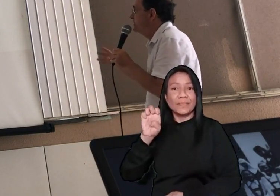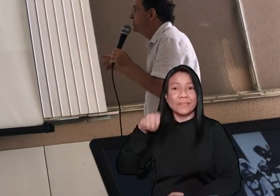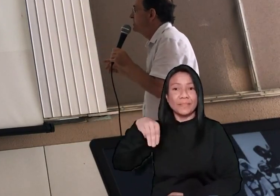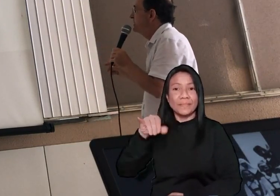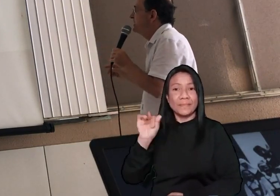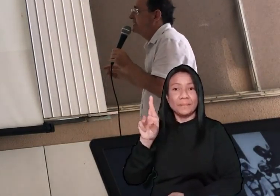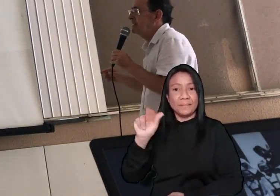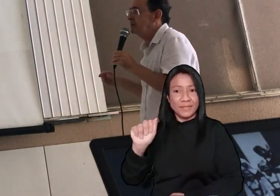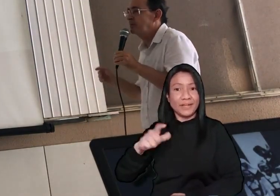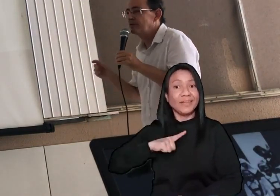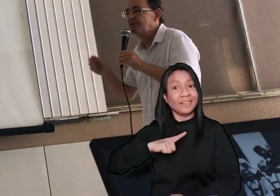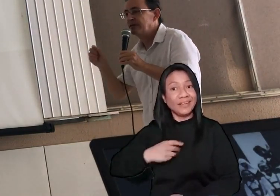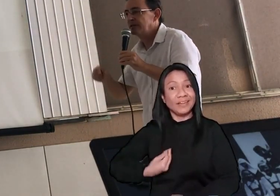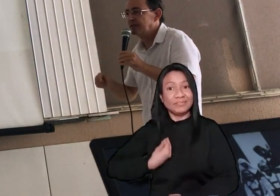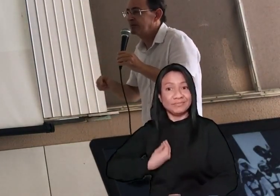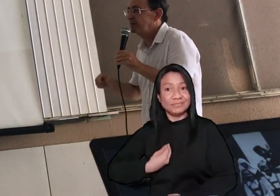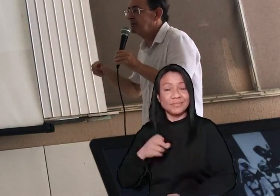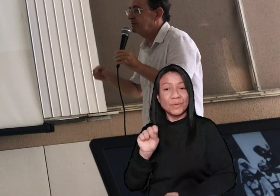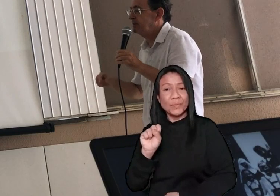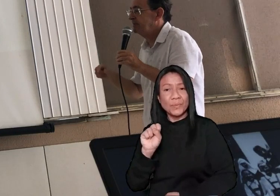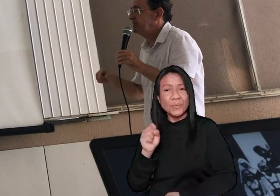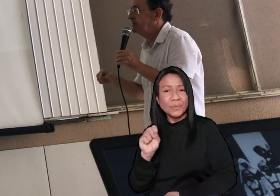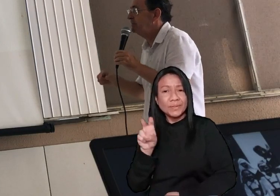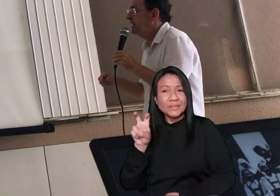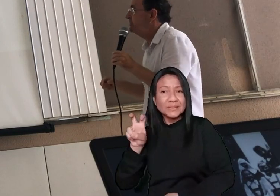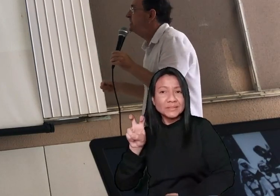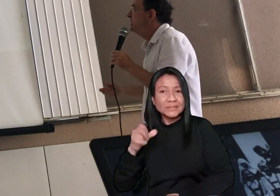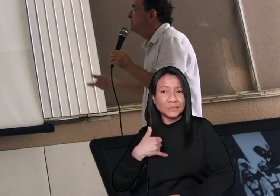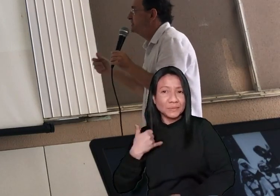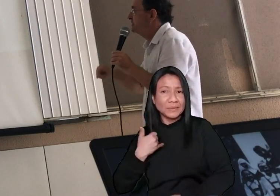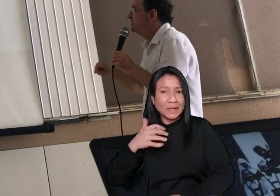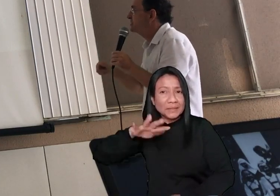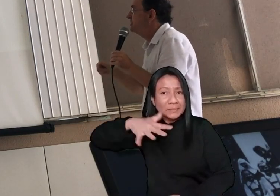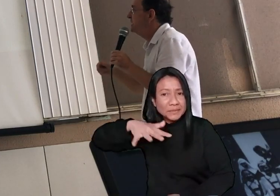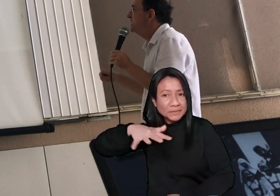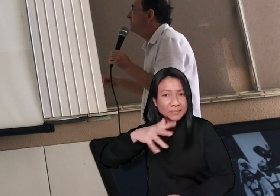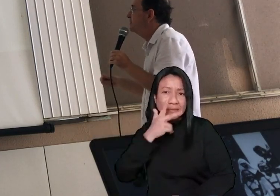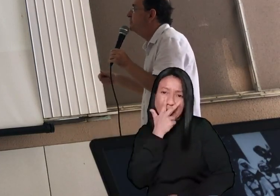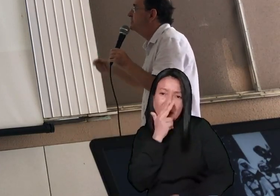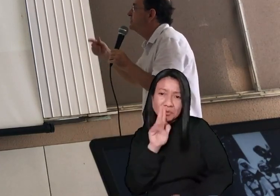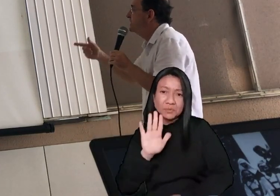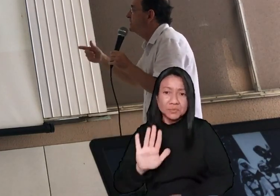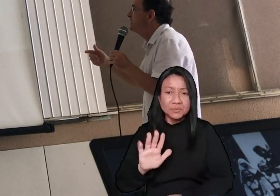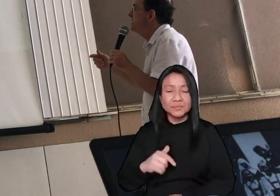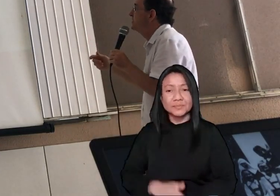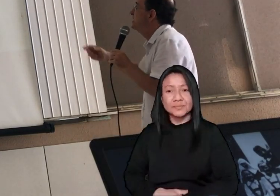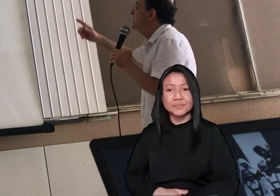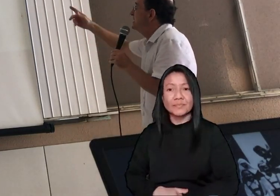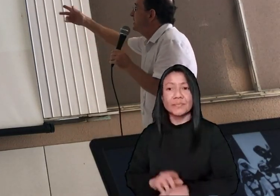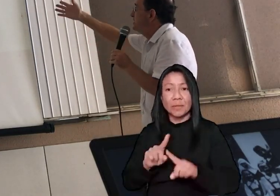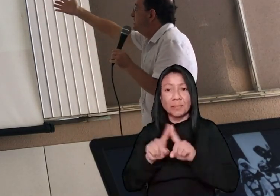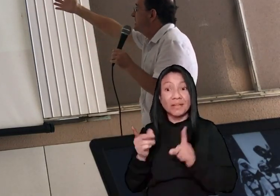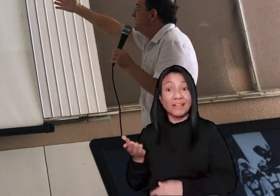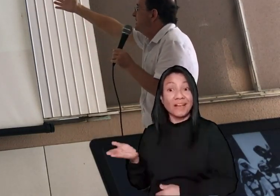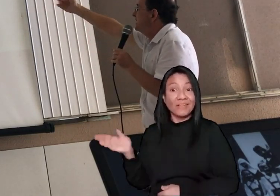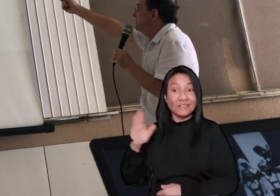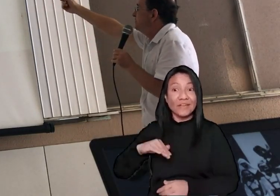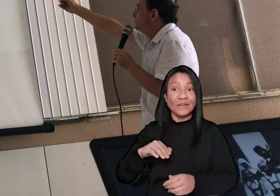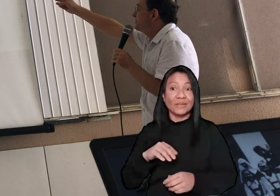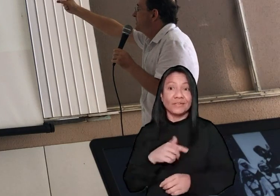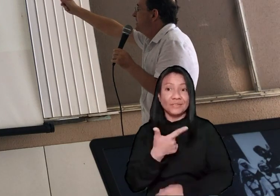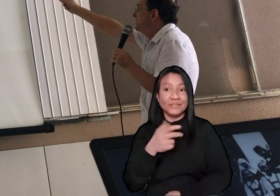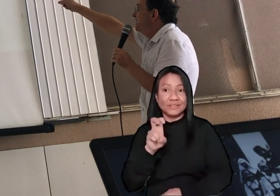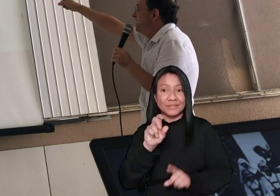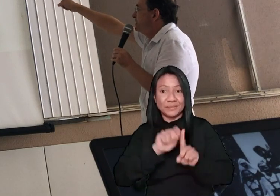85 anos, eu acho. Ela não pôde vir no lançamento do livro, dia 25 de maio, mas mandou uma sobrinha e ficou muito contente com o livro. Ela tinha